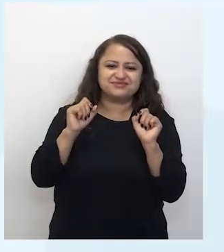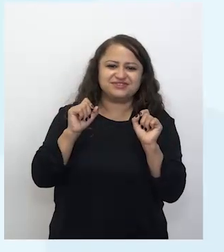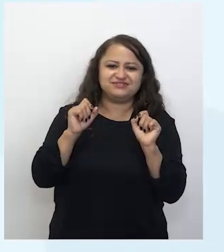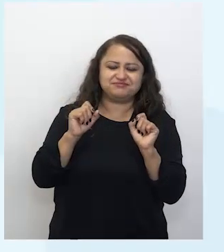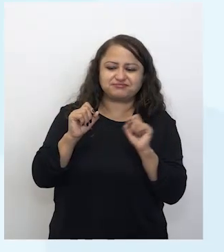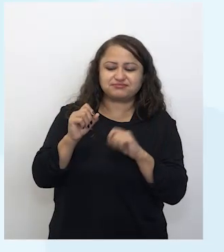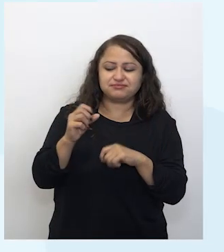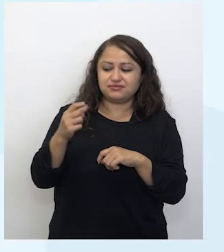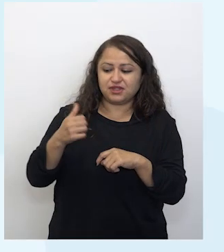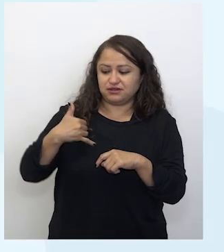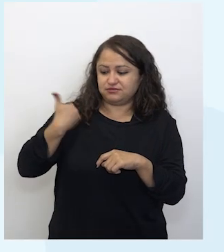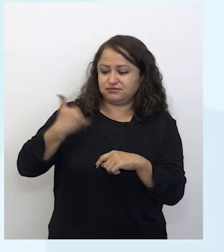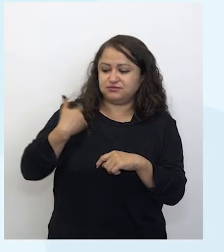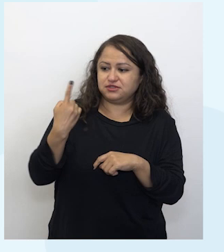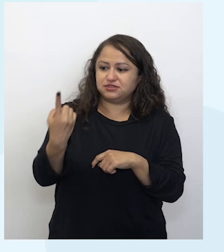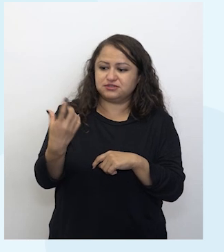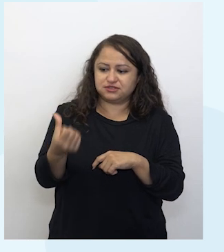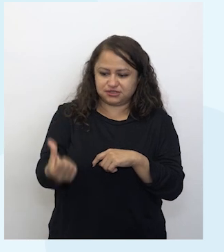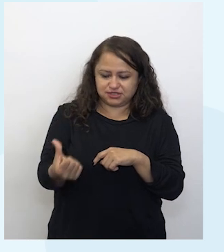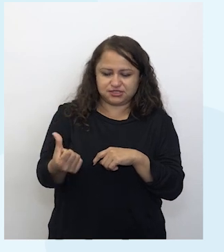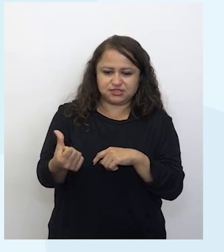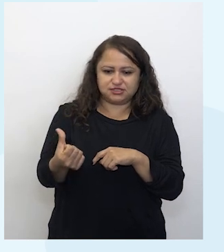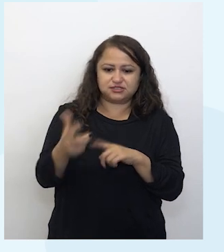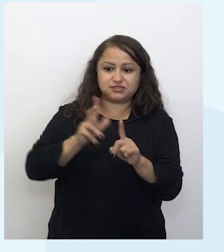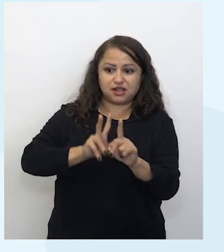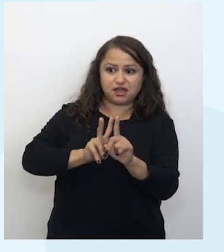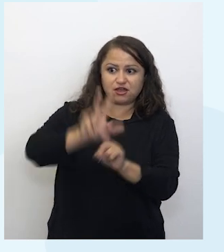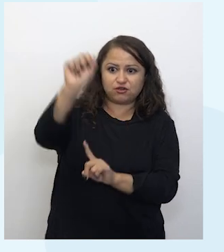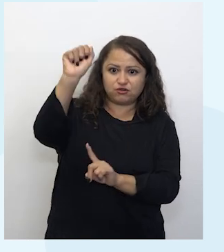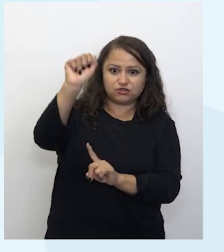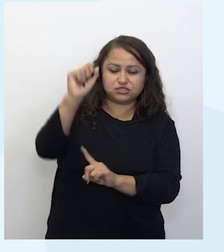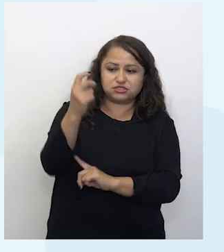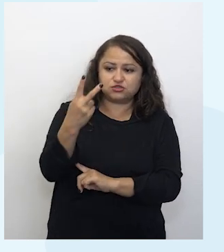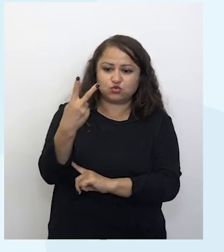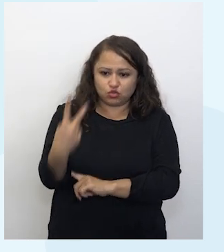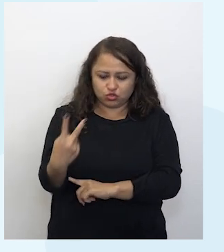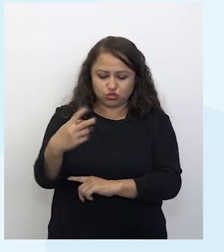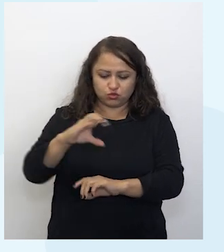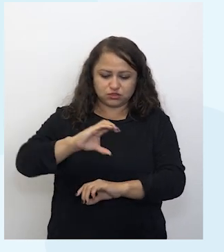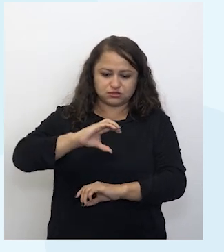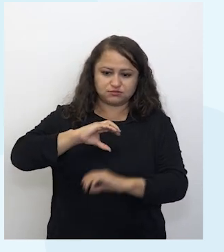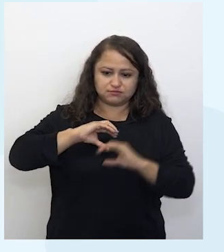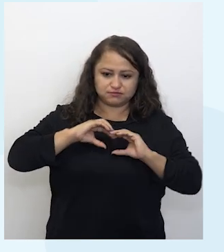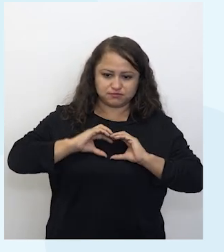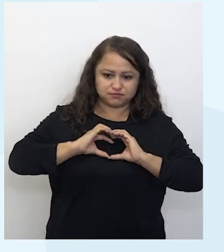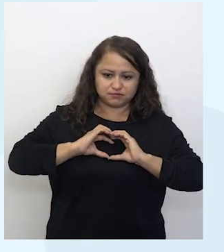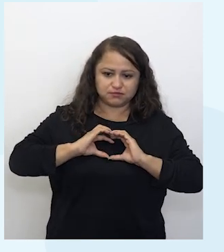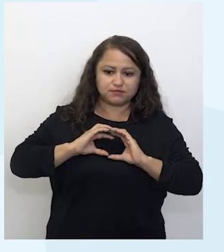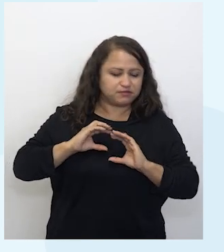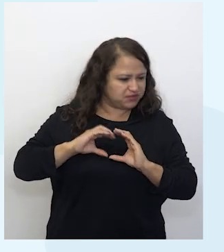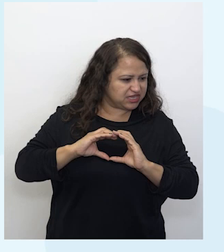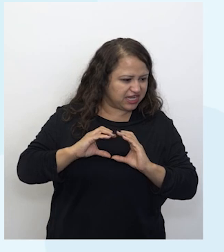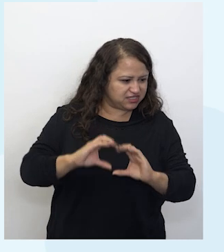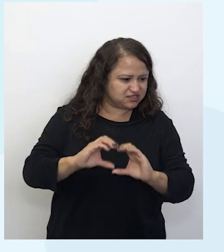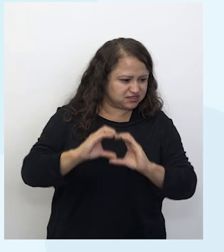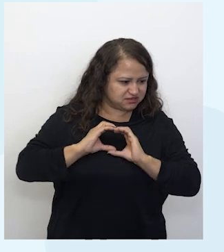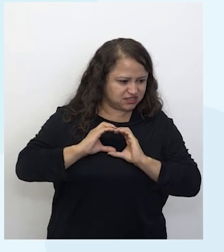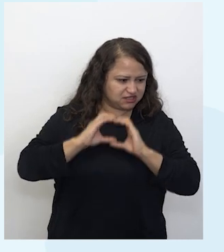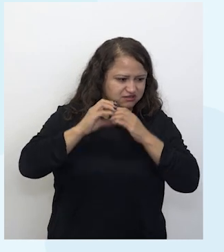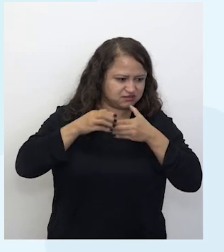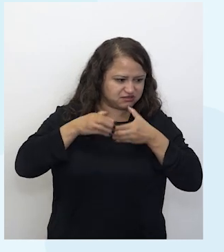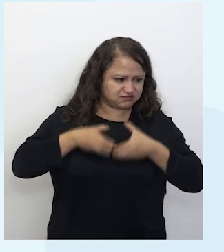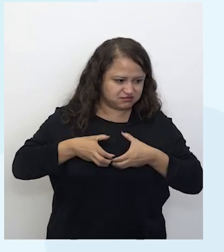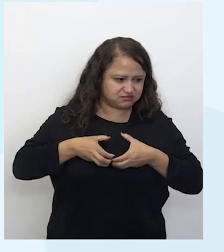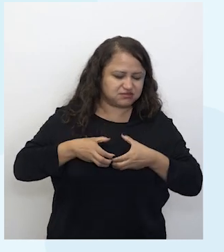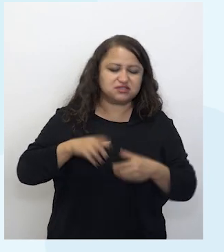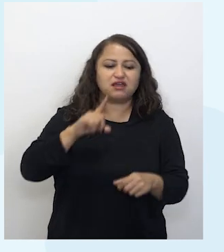16 anos, ela conquistou 2 medalhas nos Jogos Pan-Americanos no Canadá. Foi considerado um fenômeno